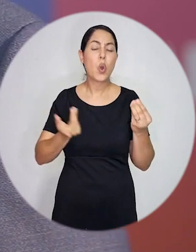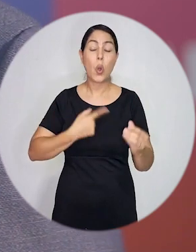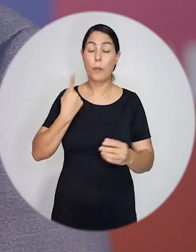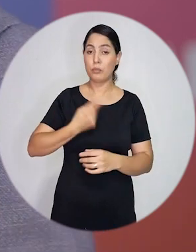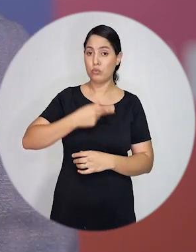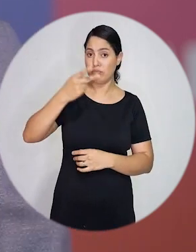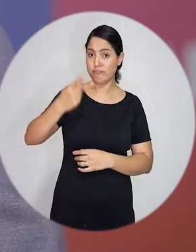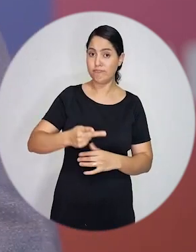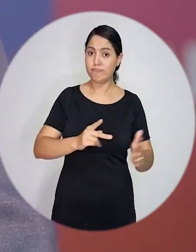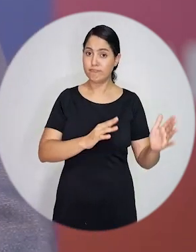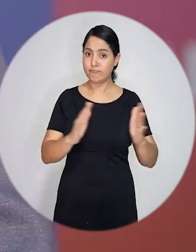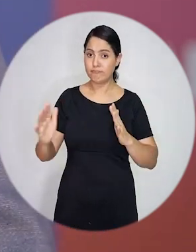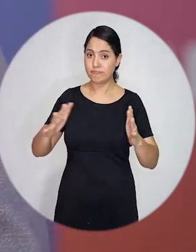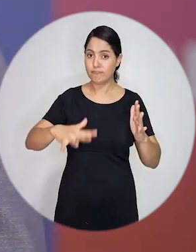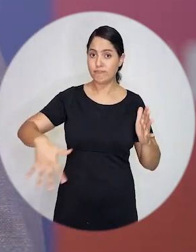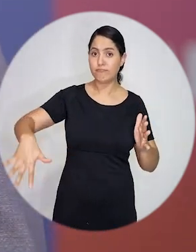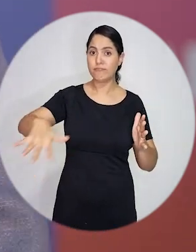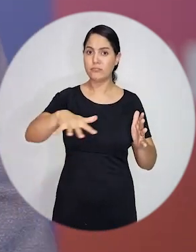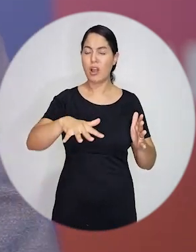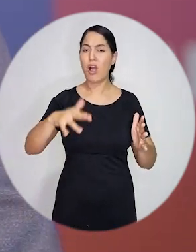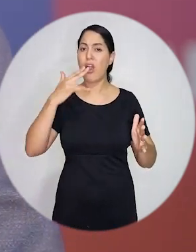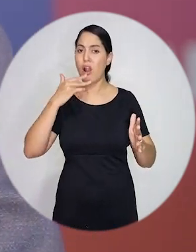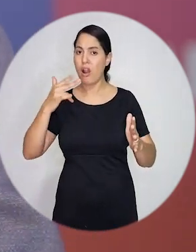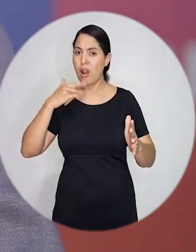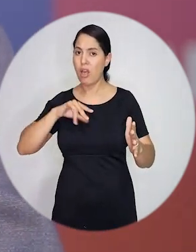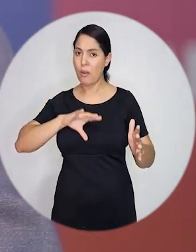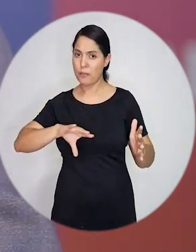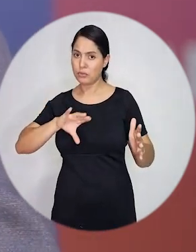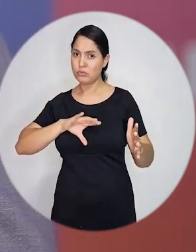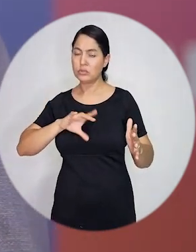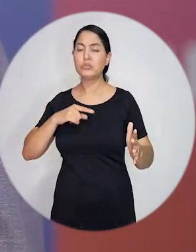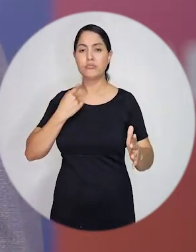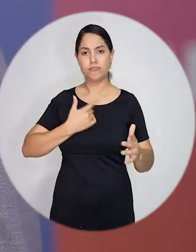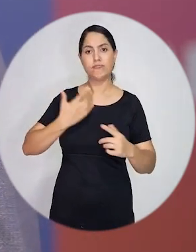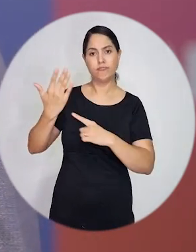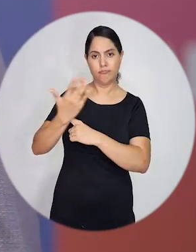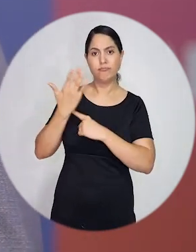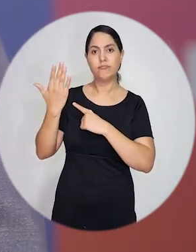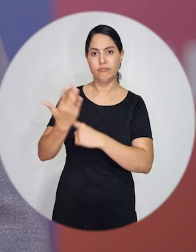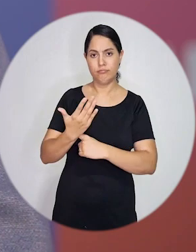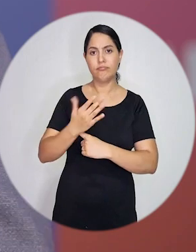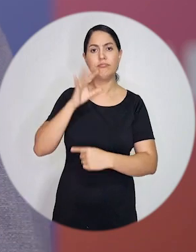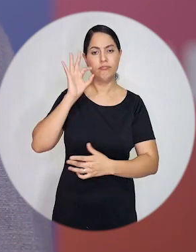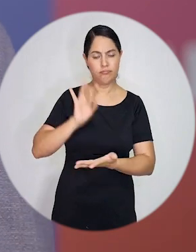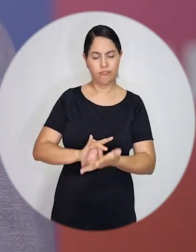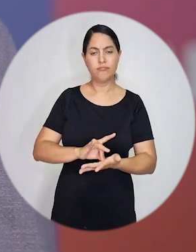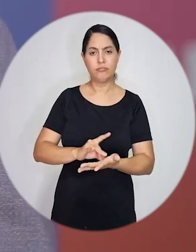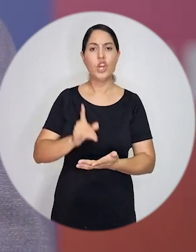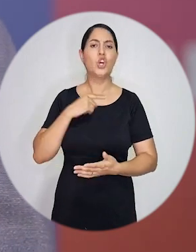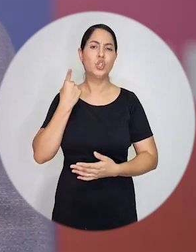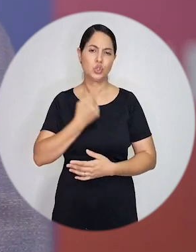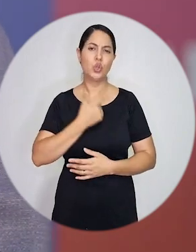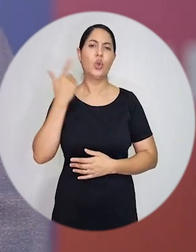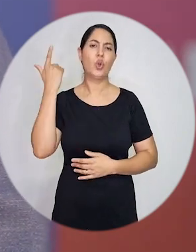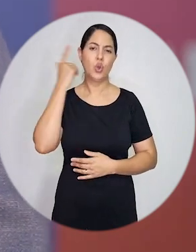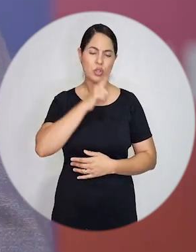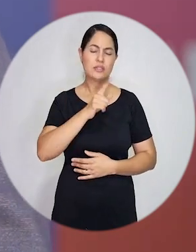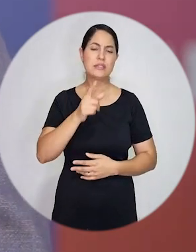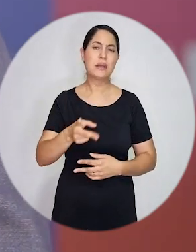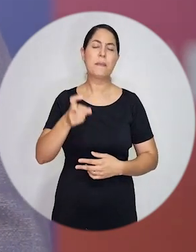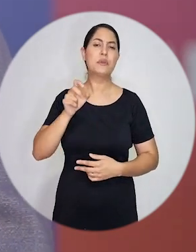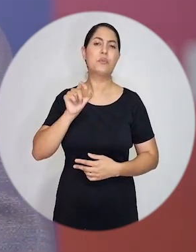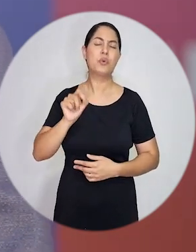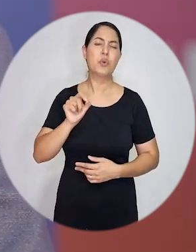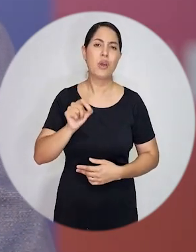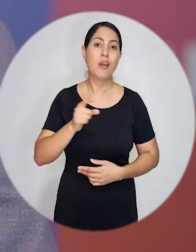no assunto. Eu acho que o facto de nós estarmos no mesmo espaço de língua portuguesa nos ajuda muito e acho que nós temos cada